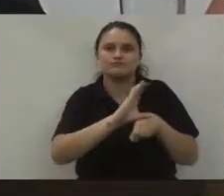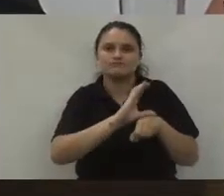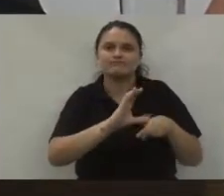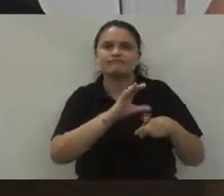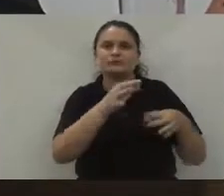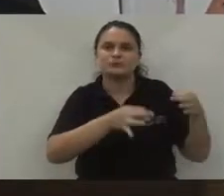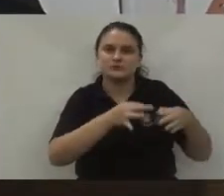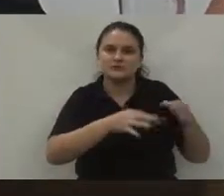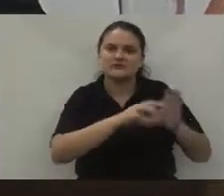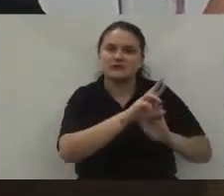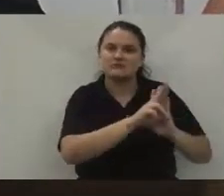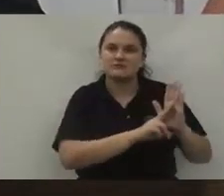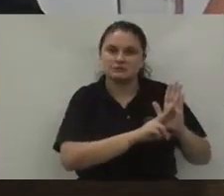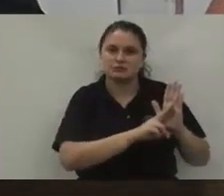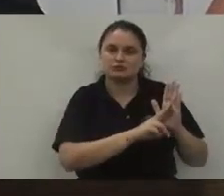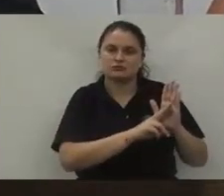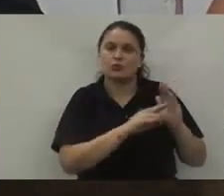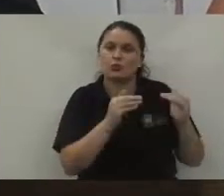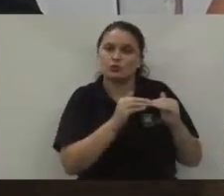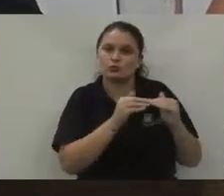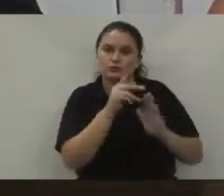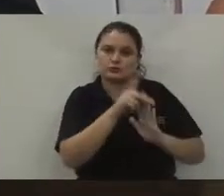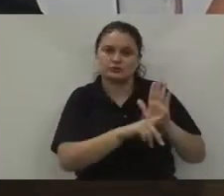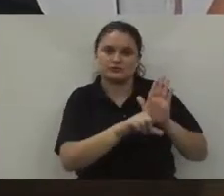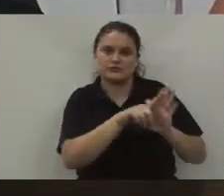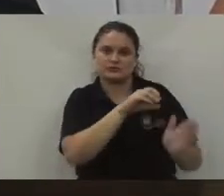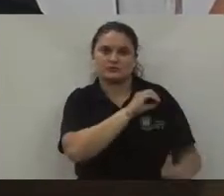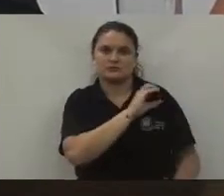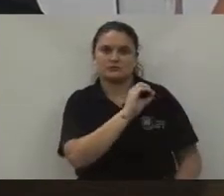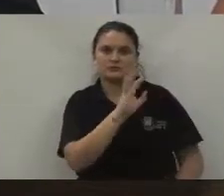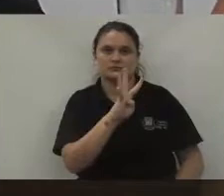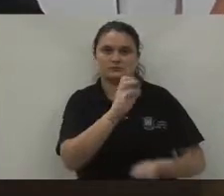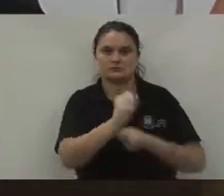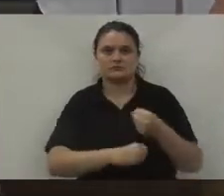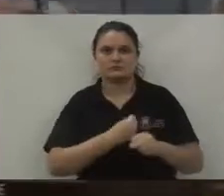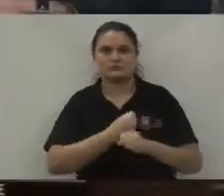Redação Final, favorável ao projeto de lei ordinária número